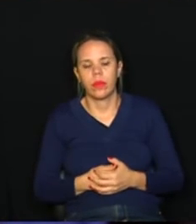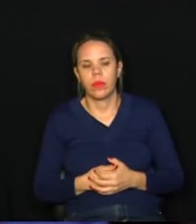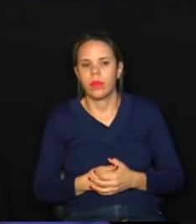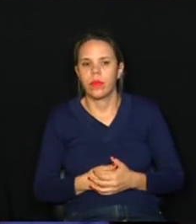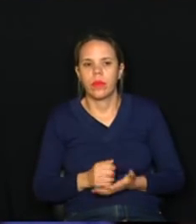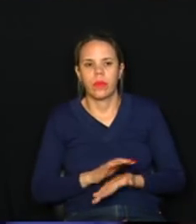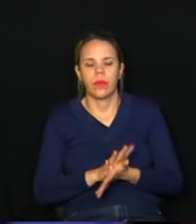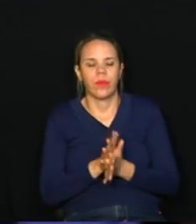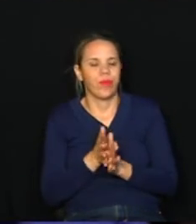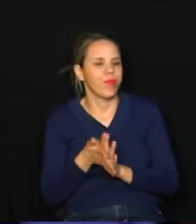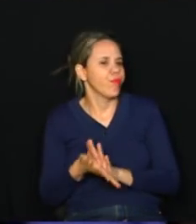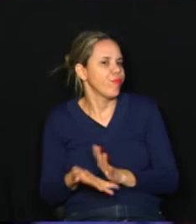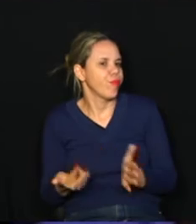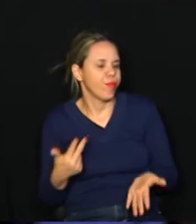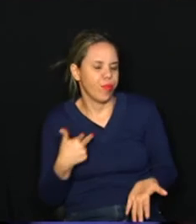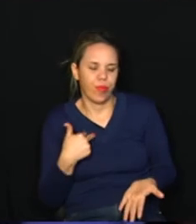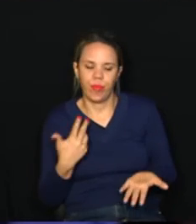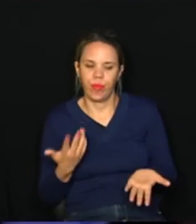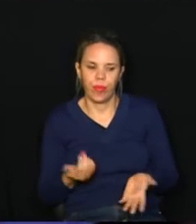espezinhação, né?